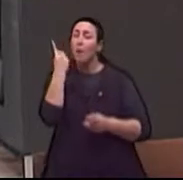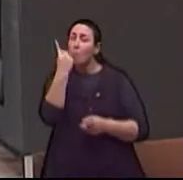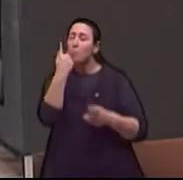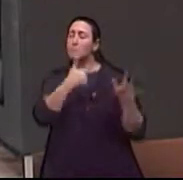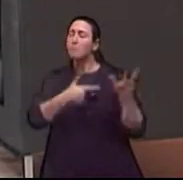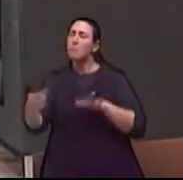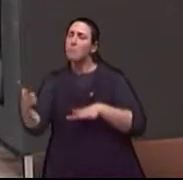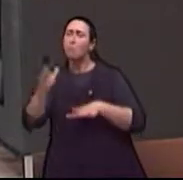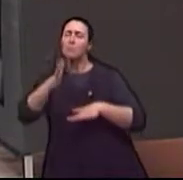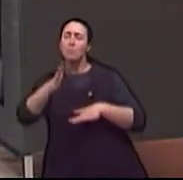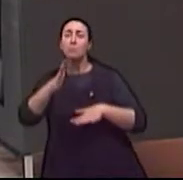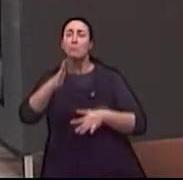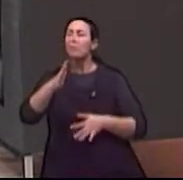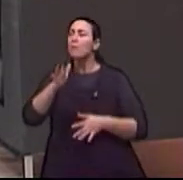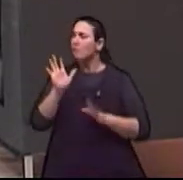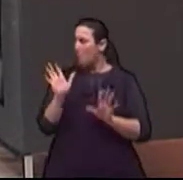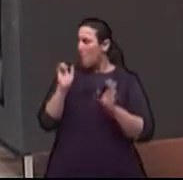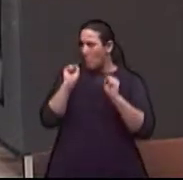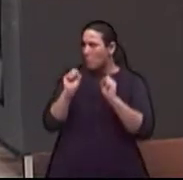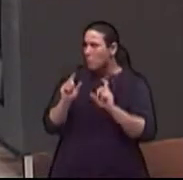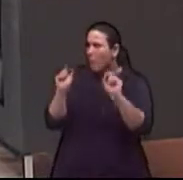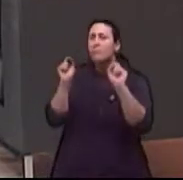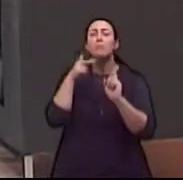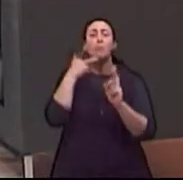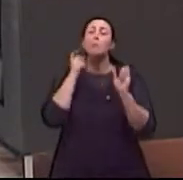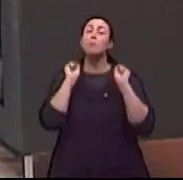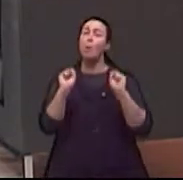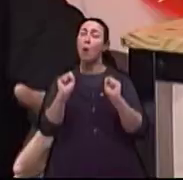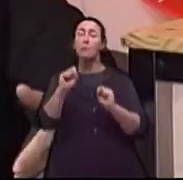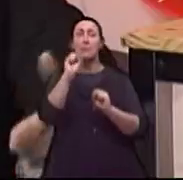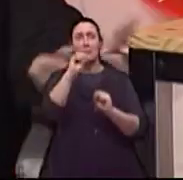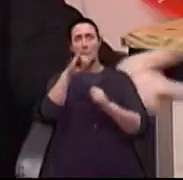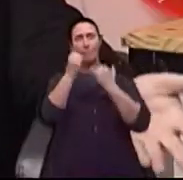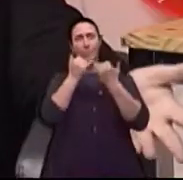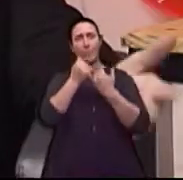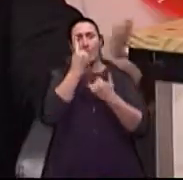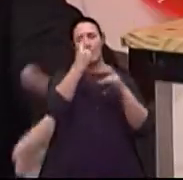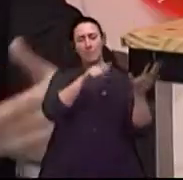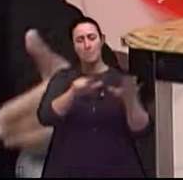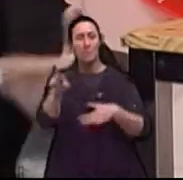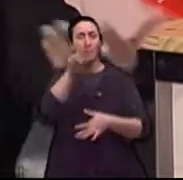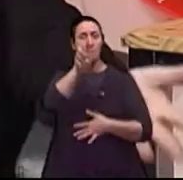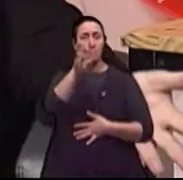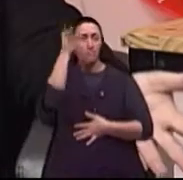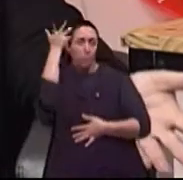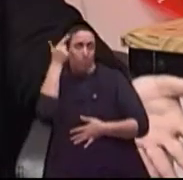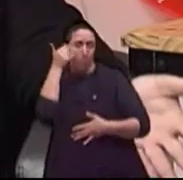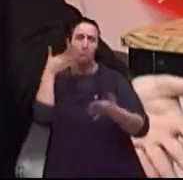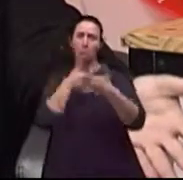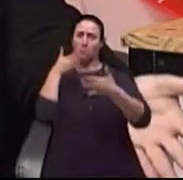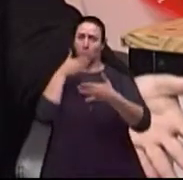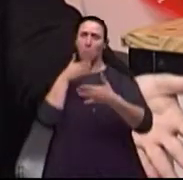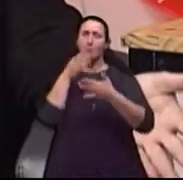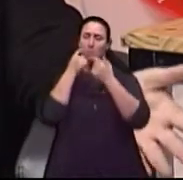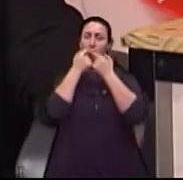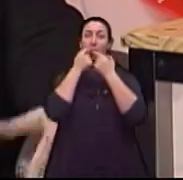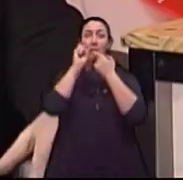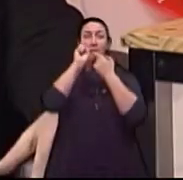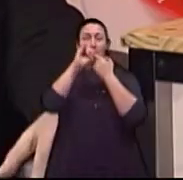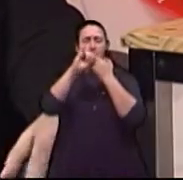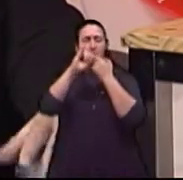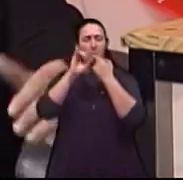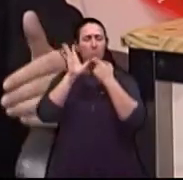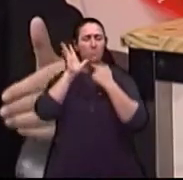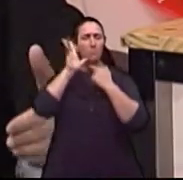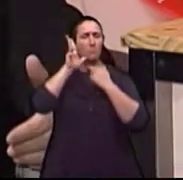pode ser uma lesão cancerígena Pode ser sem ver a lesão que a lesão pré cancerígena com potencial de ser cancerígena Ah